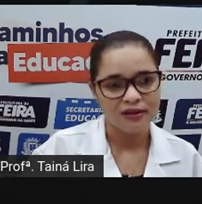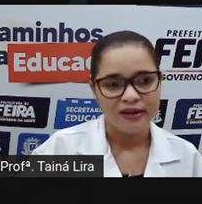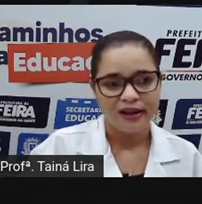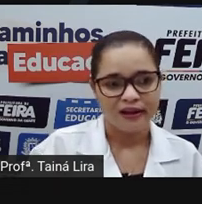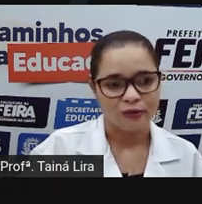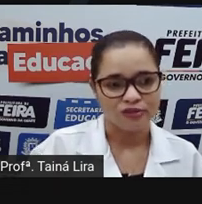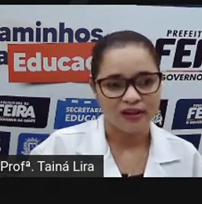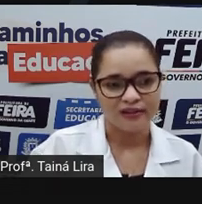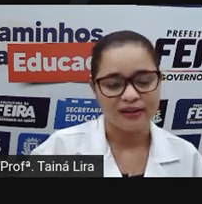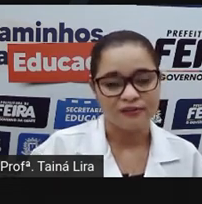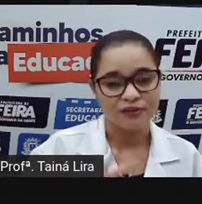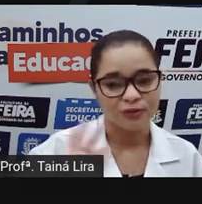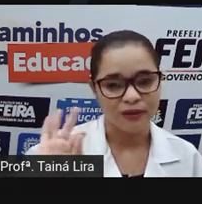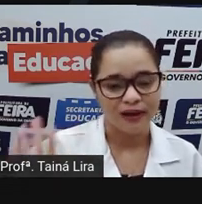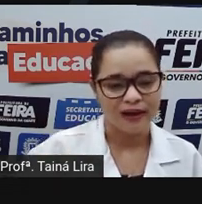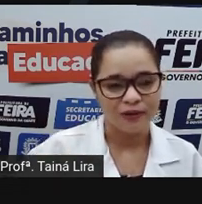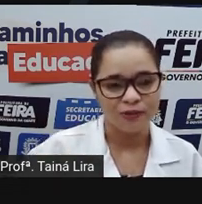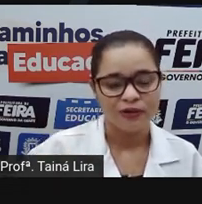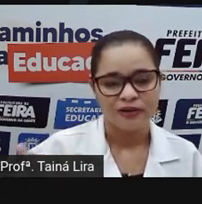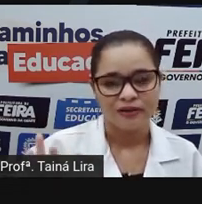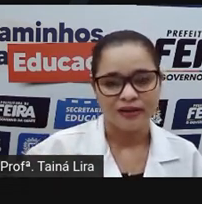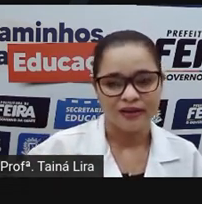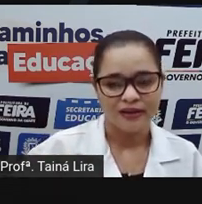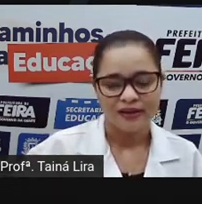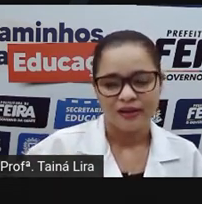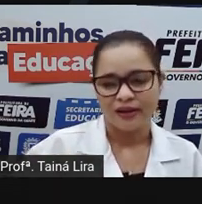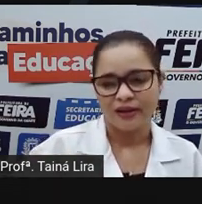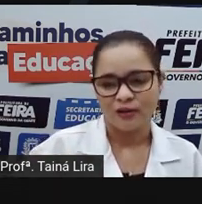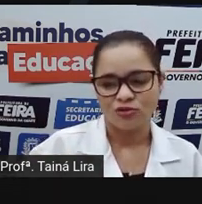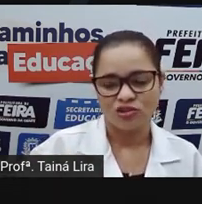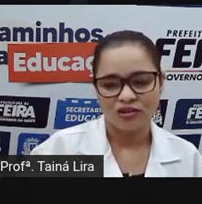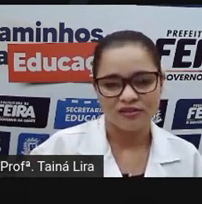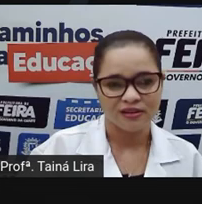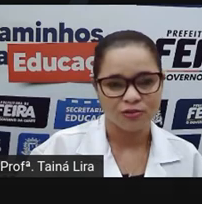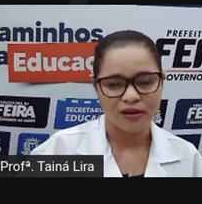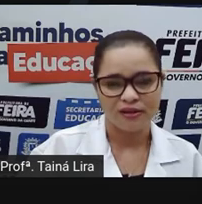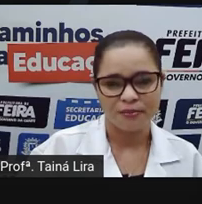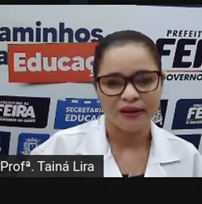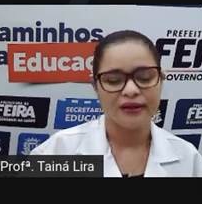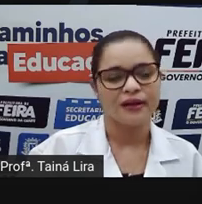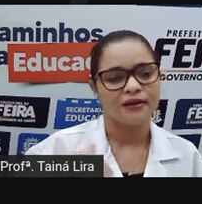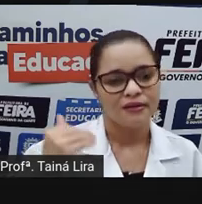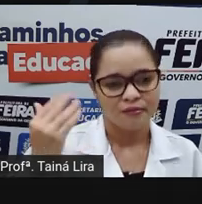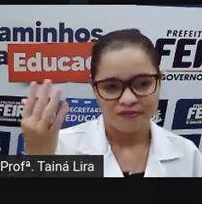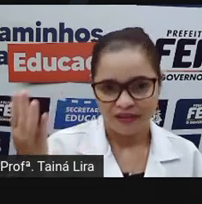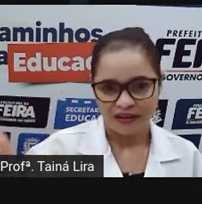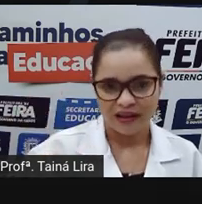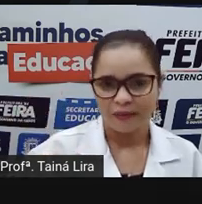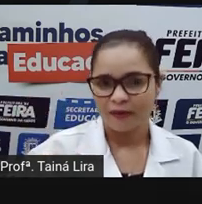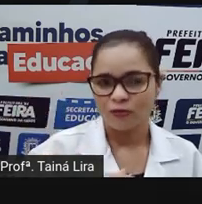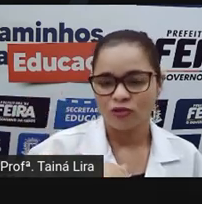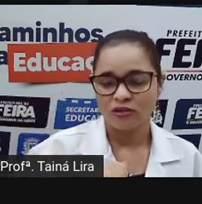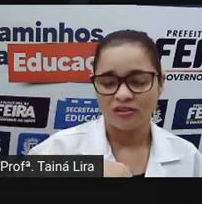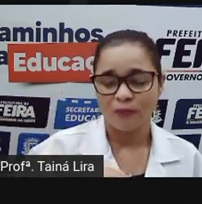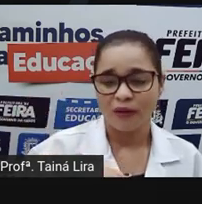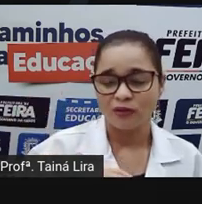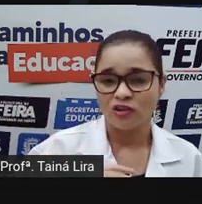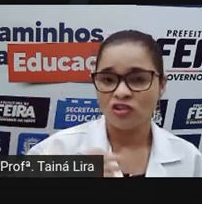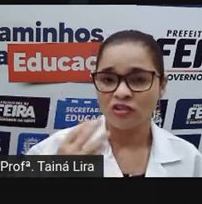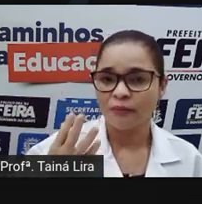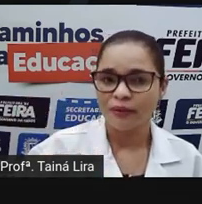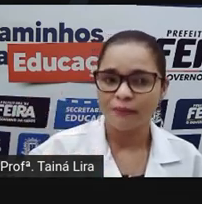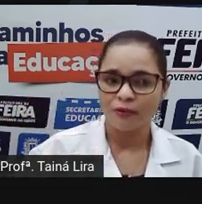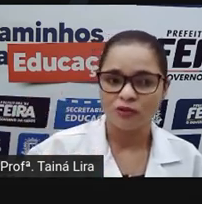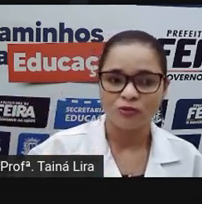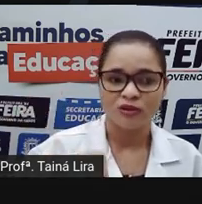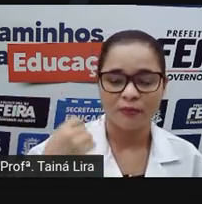aí a calçada, lavando o carro, né, utilizando aí mangueira, falar para utilizar o balde, a